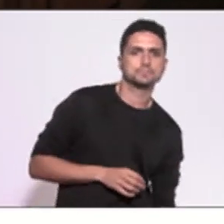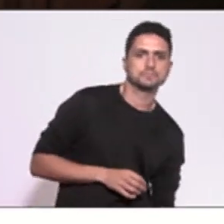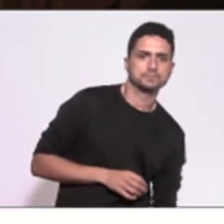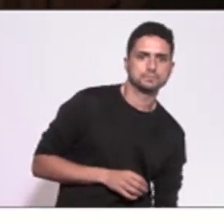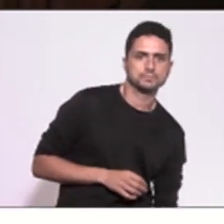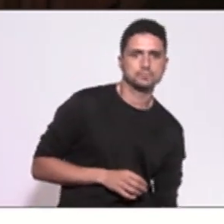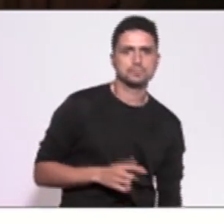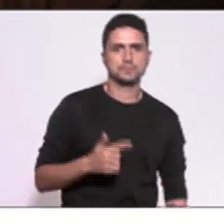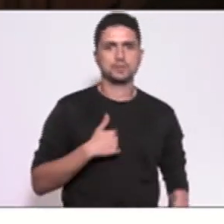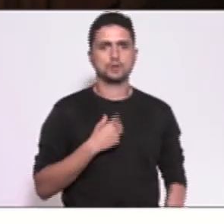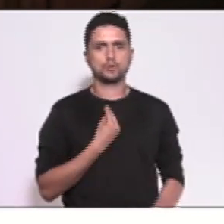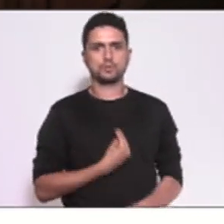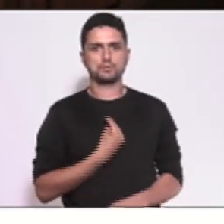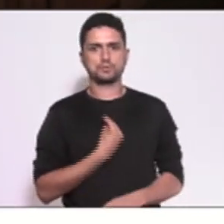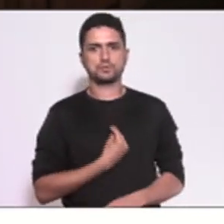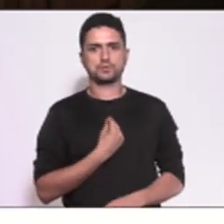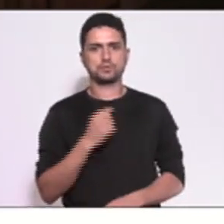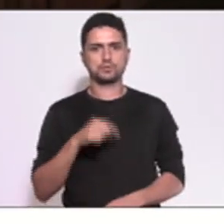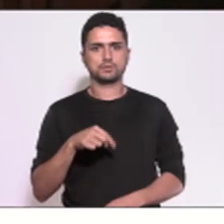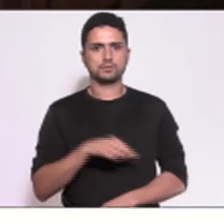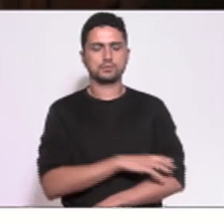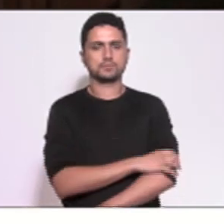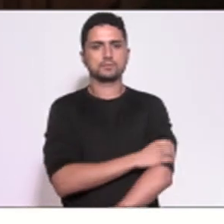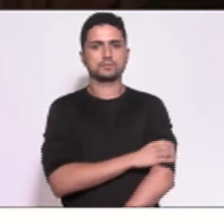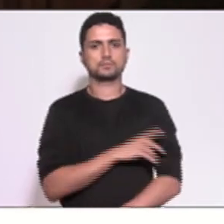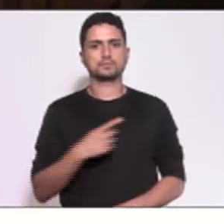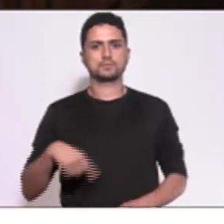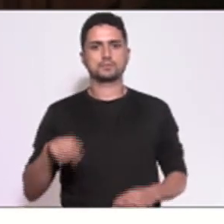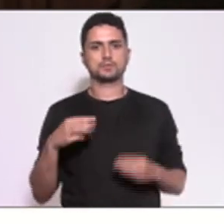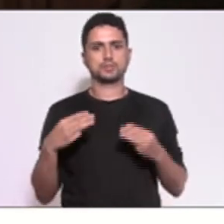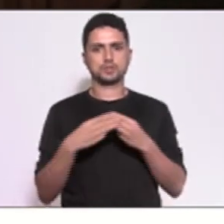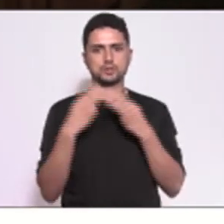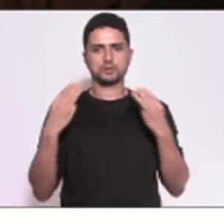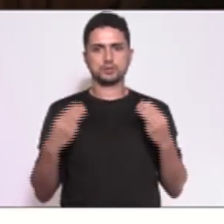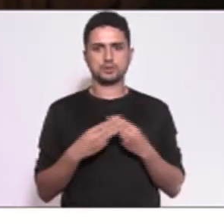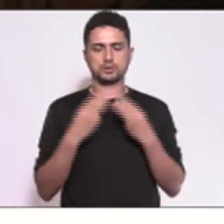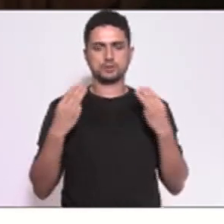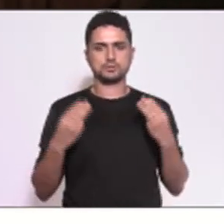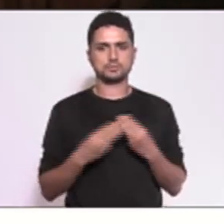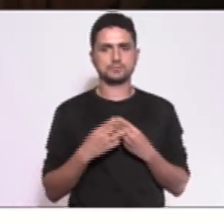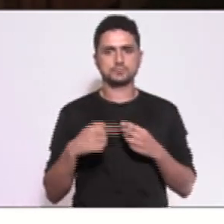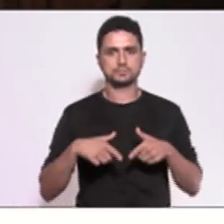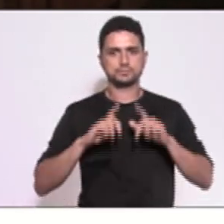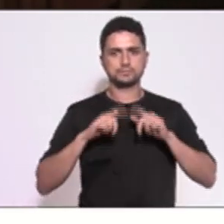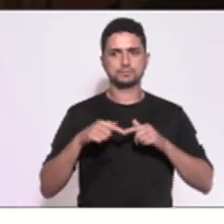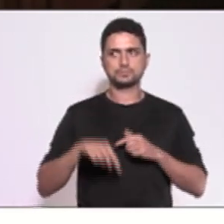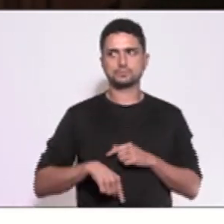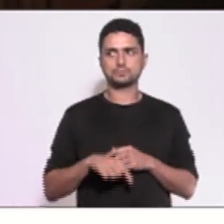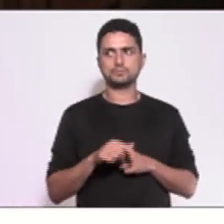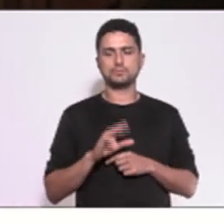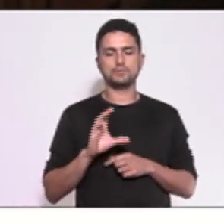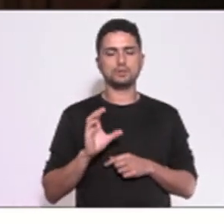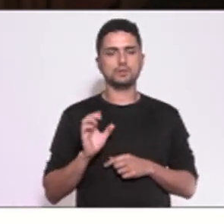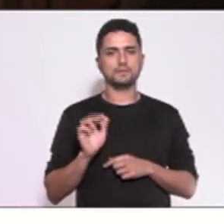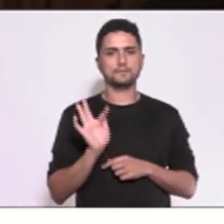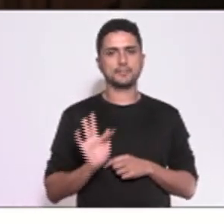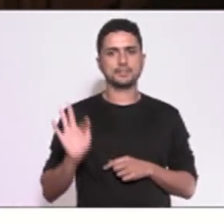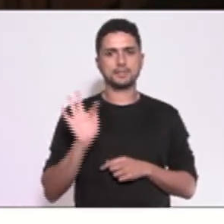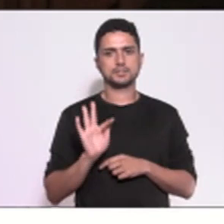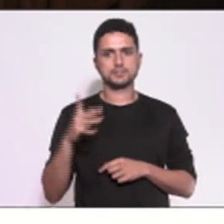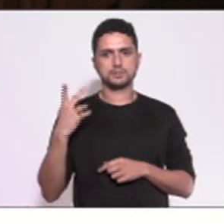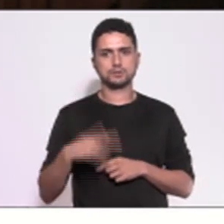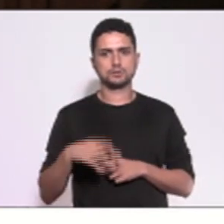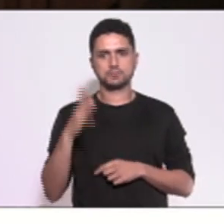Enquanto eu estiver vivo, a Federação Israelita e a Confederação Israelita do Brasil